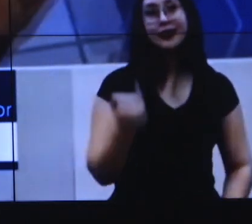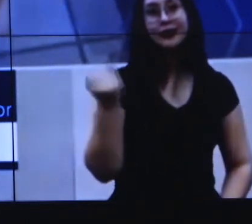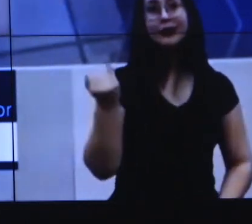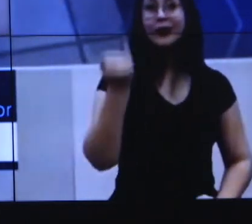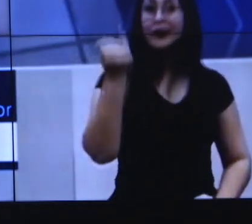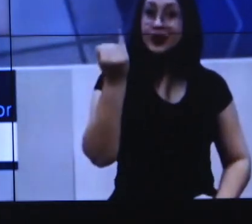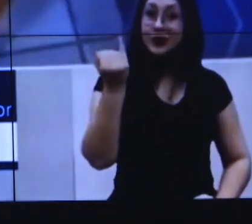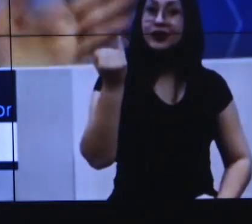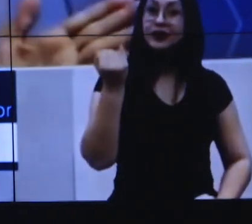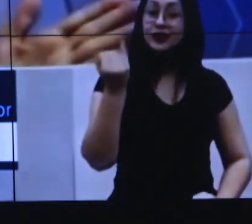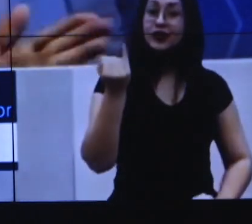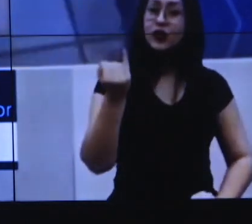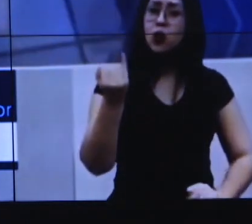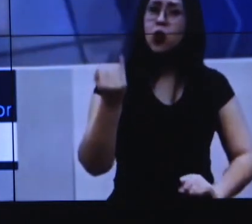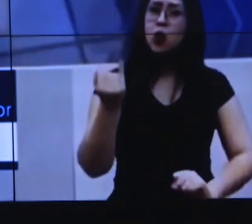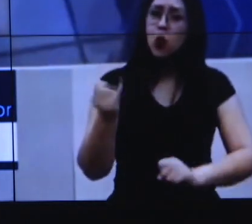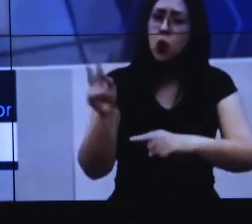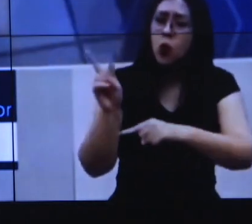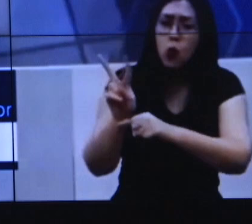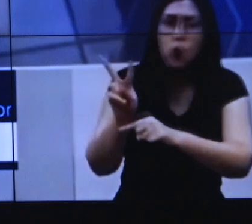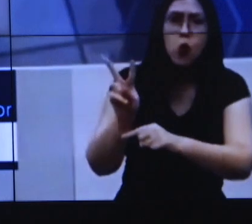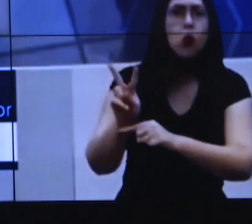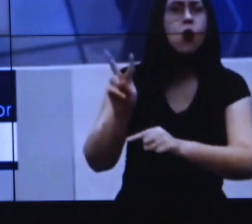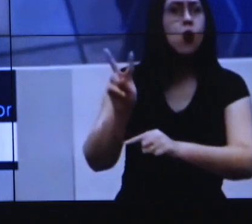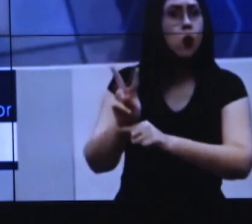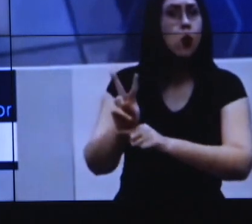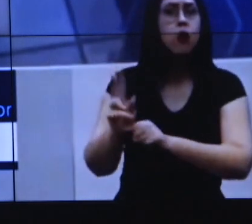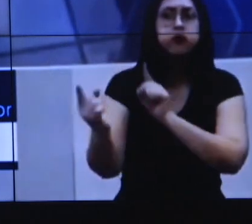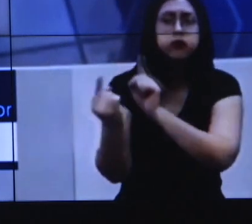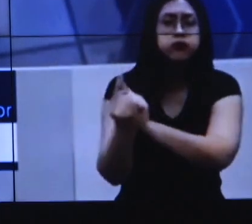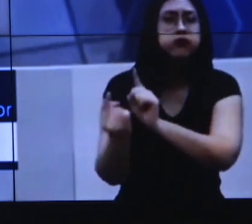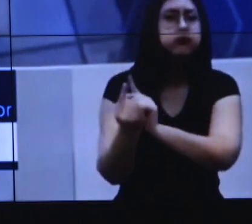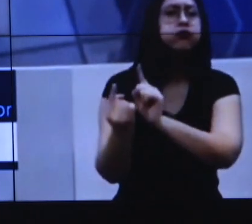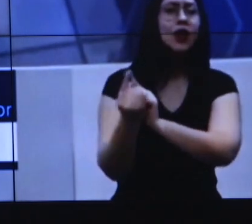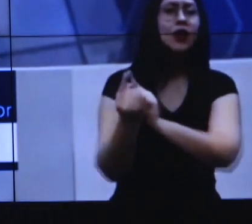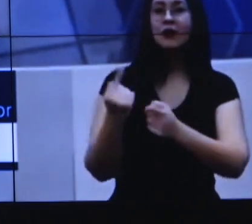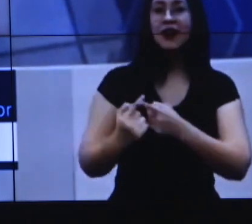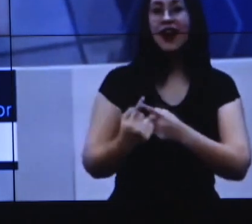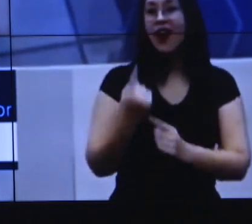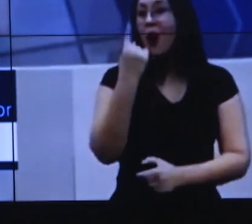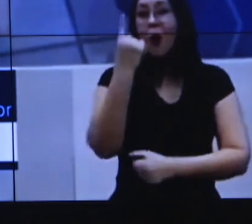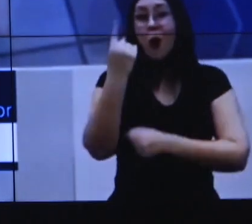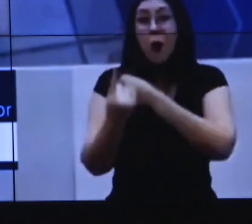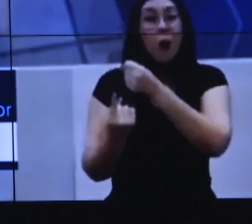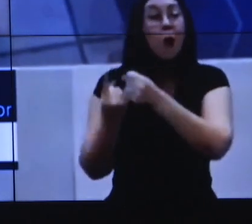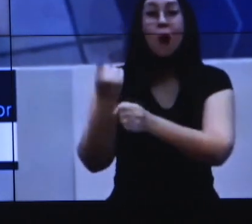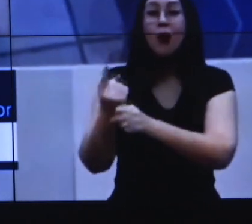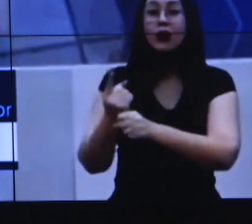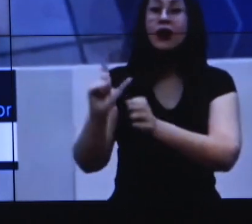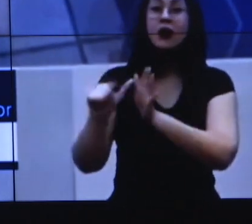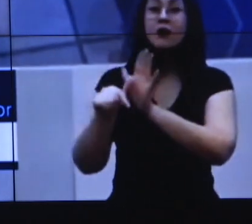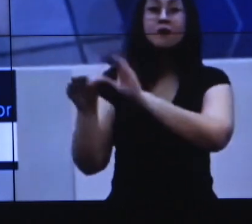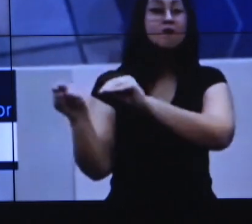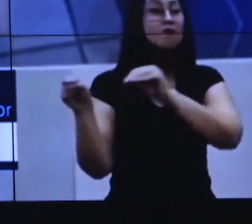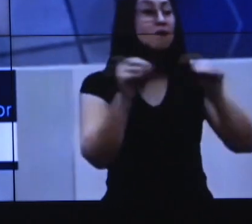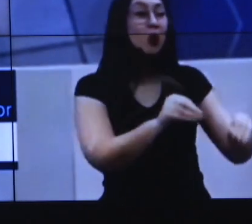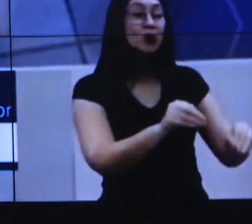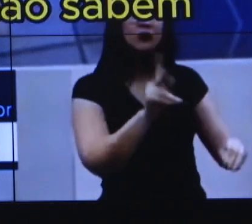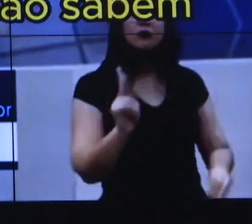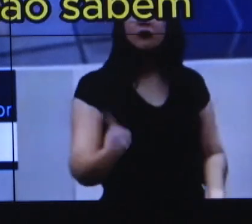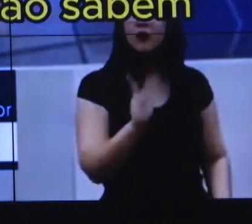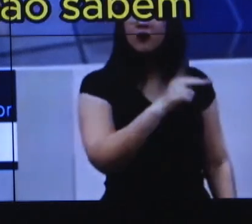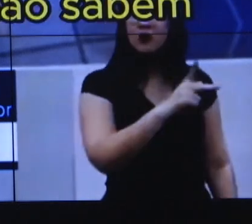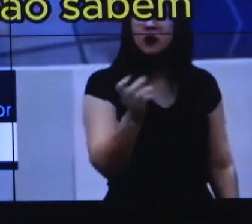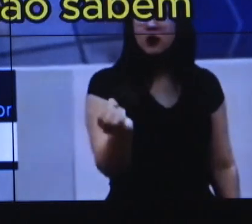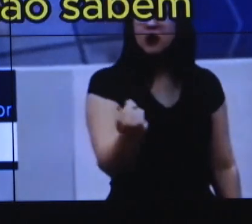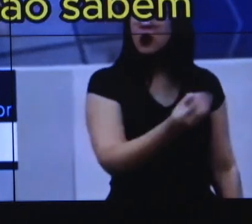sistemático e por mais tempo. Porque passou aquele ano, a criança vai para outra série, muda de professores, e